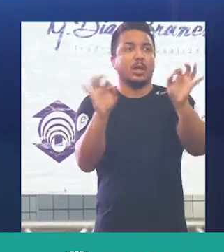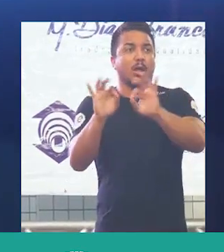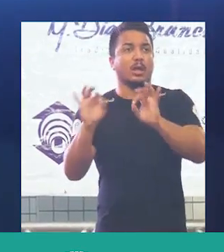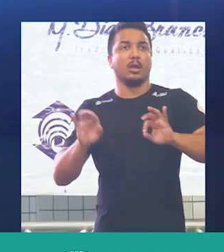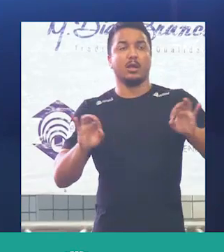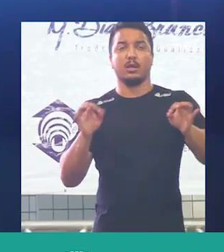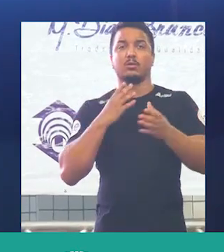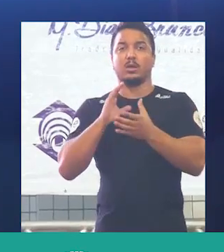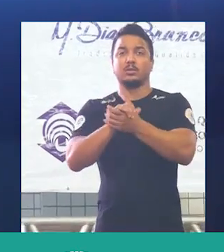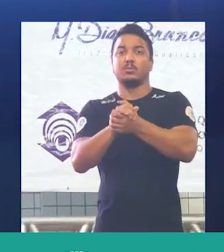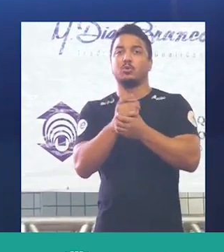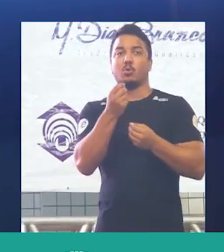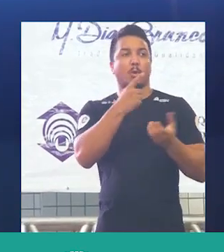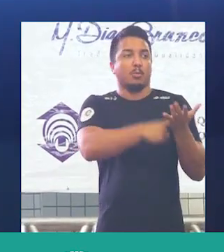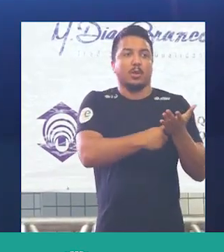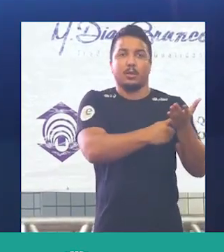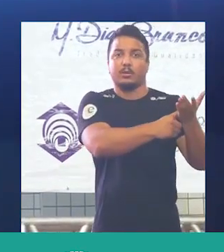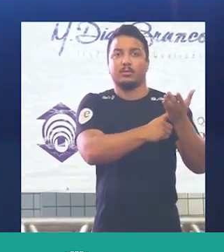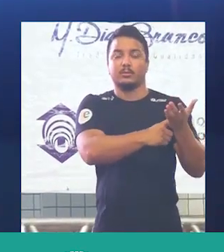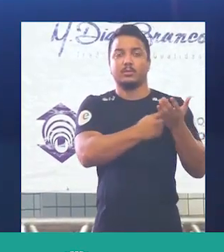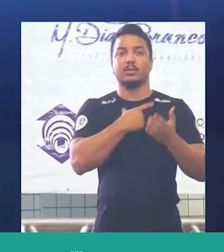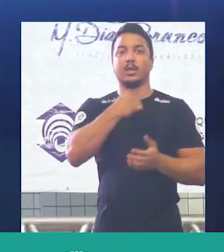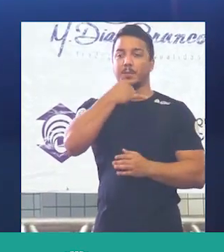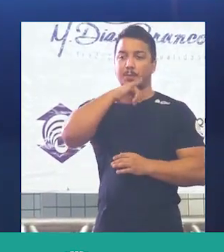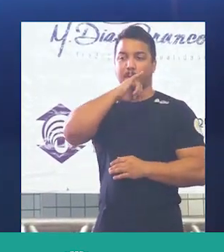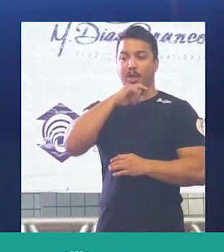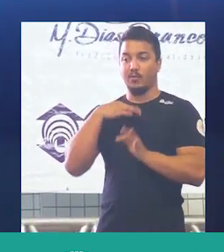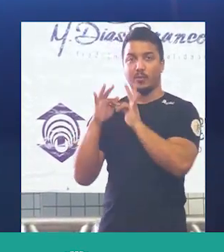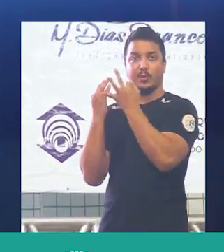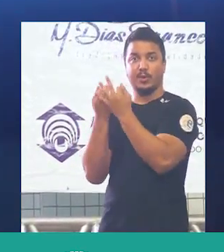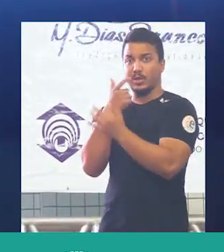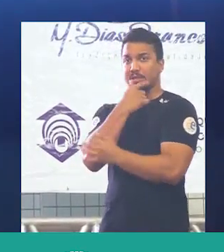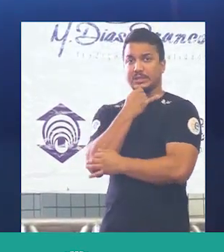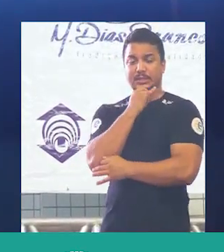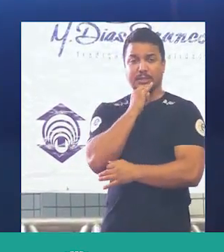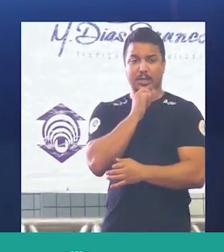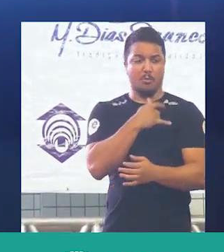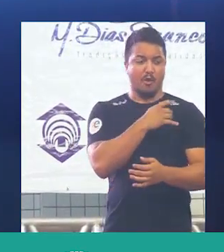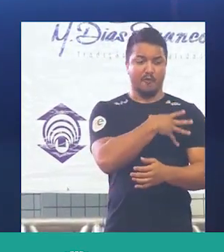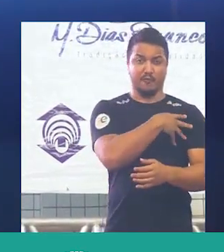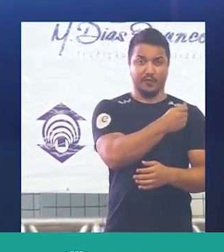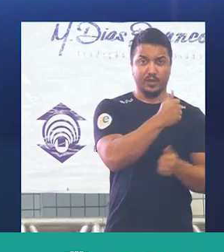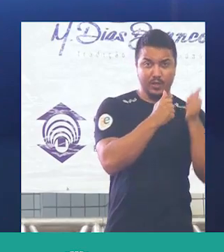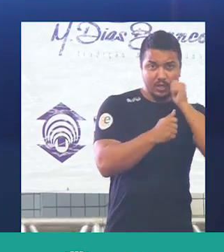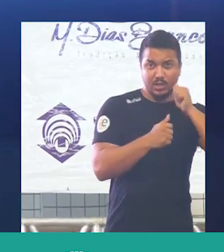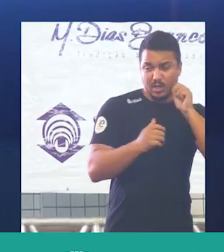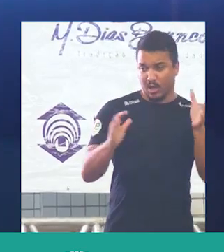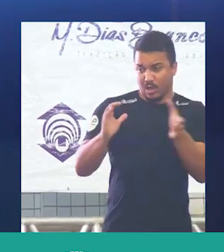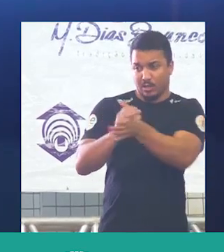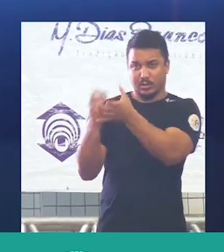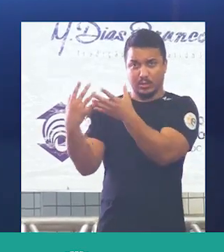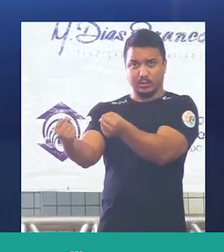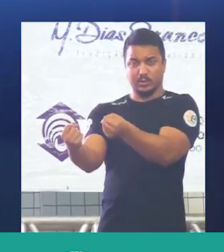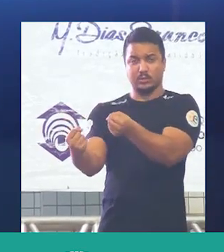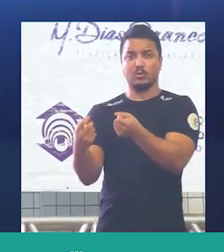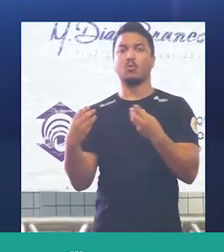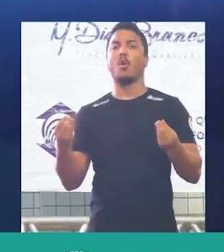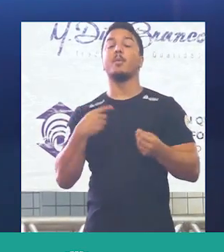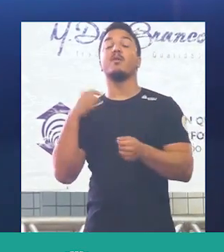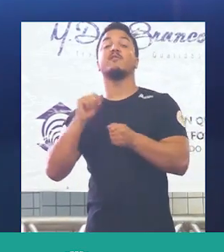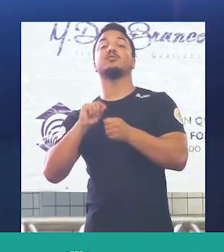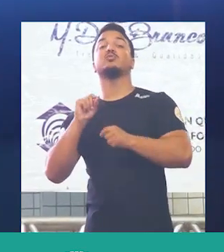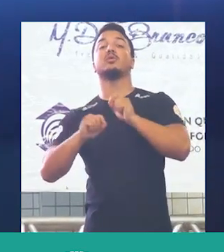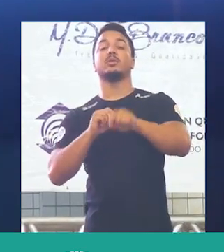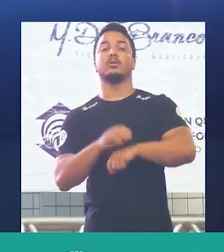os casamentos eram arranjados. Quem era o pai de família que iria casar sua filha com ele, um desconhecido? Aí o que foi que ele